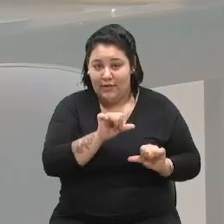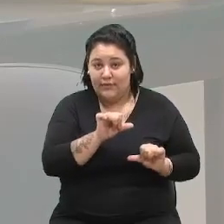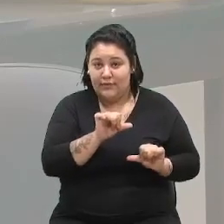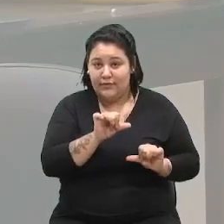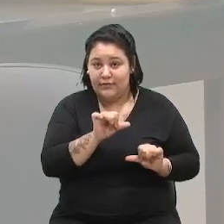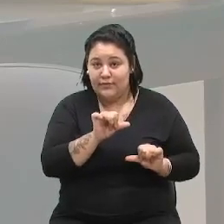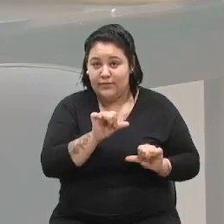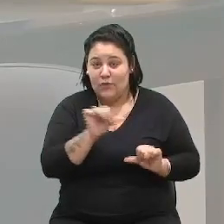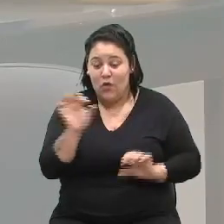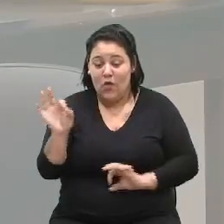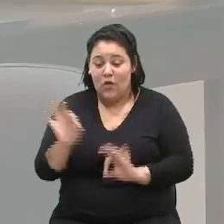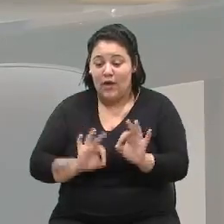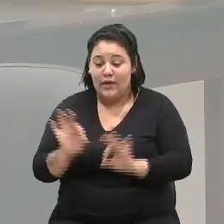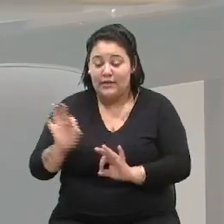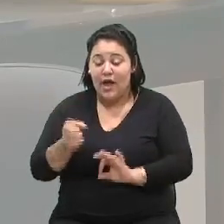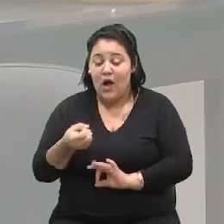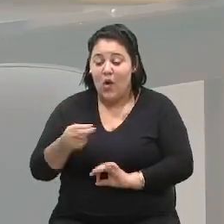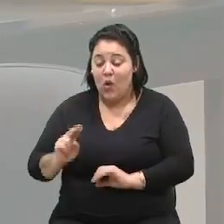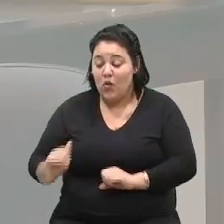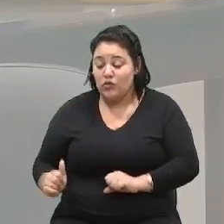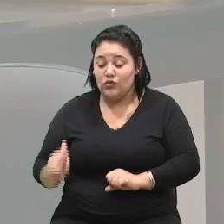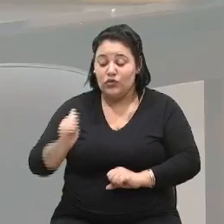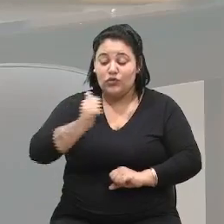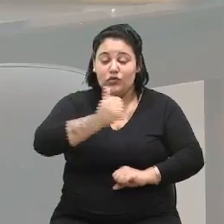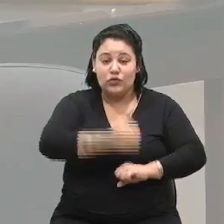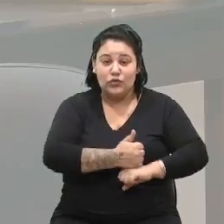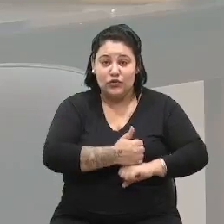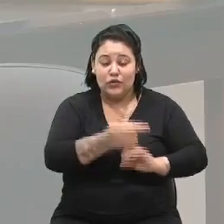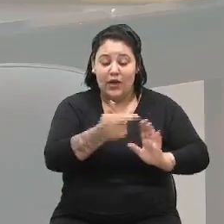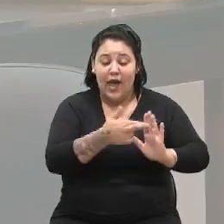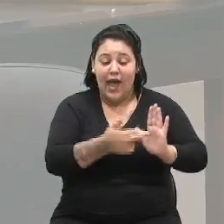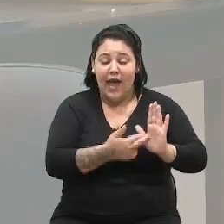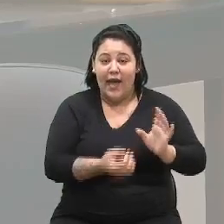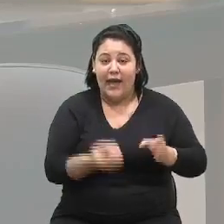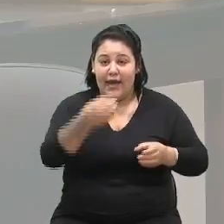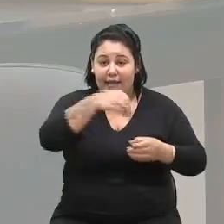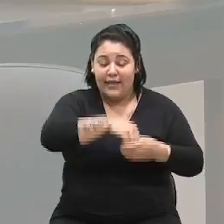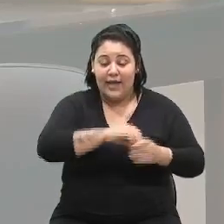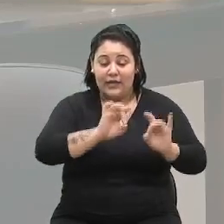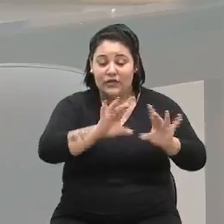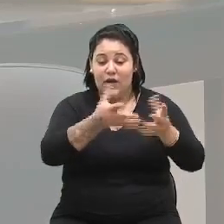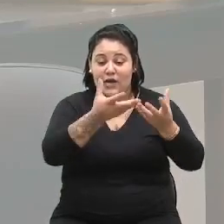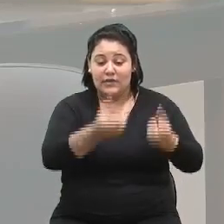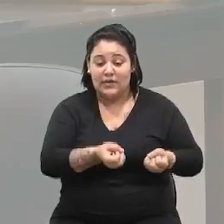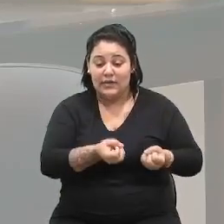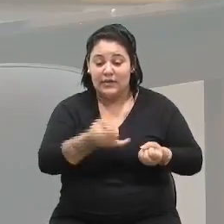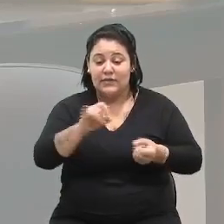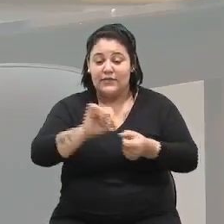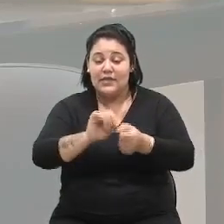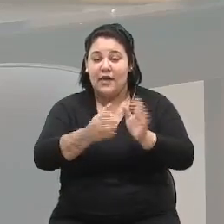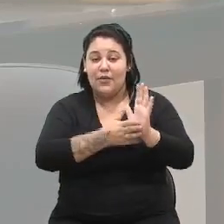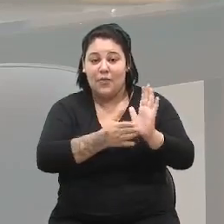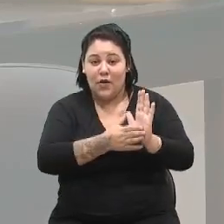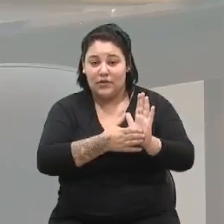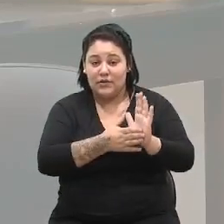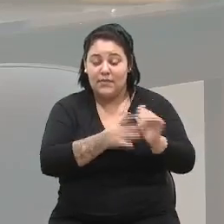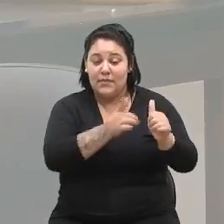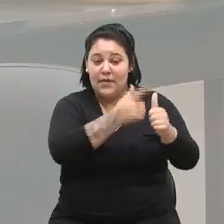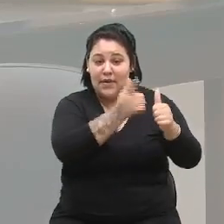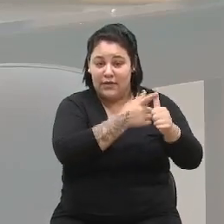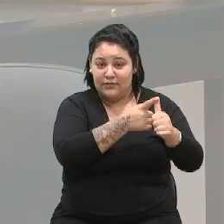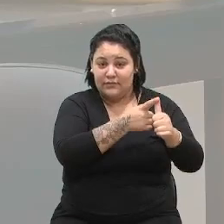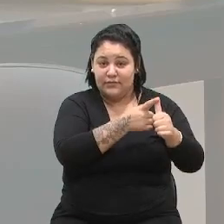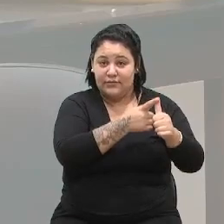ou substituir o regimento interno somente será admitido quanto proposto. Primeiro,